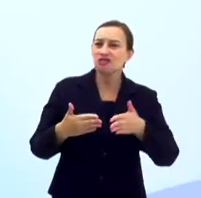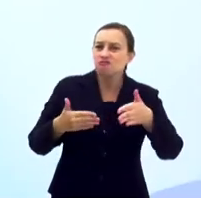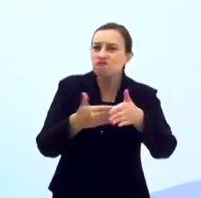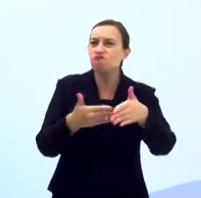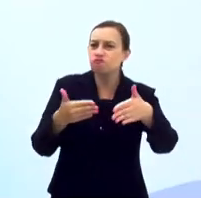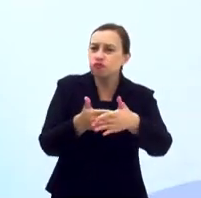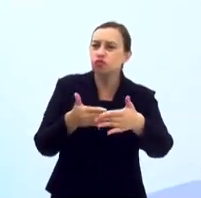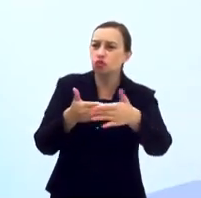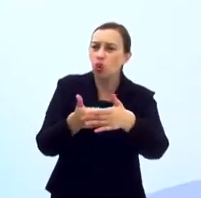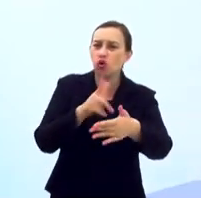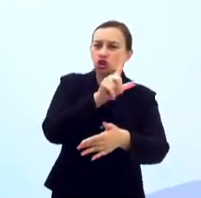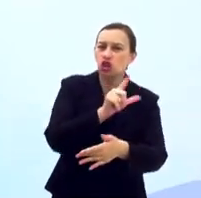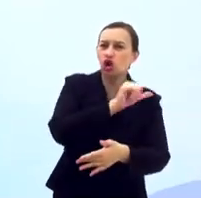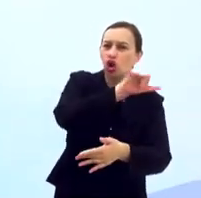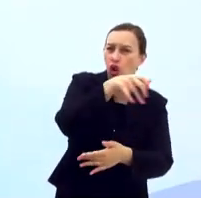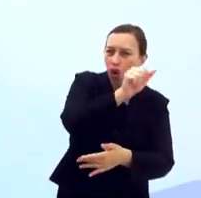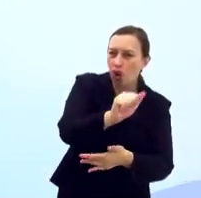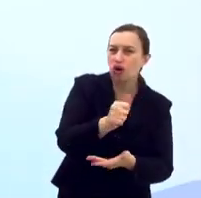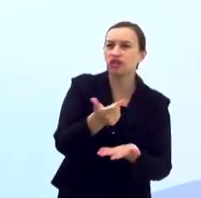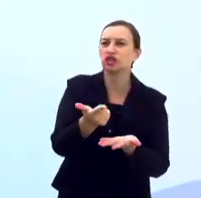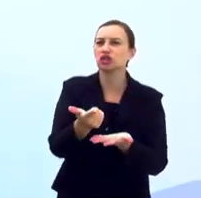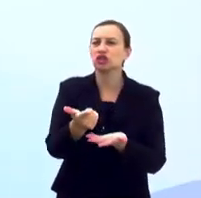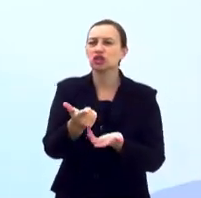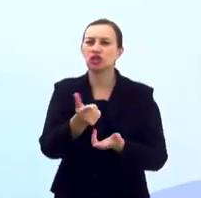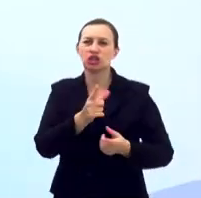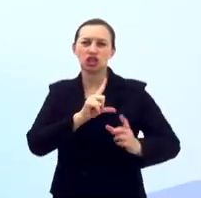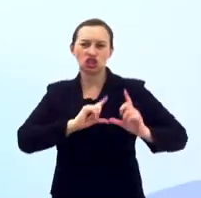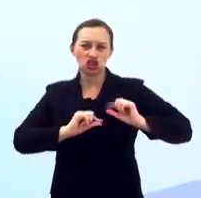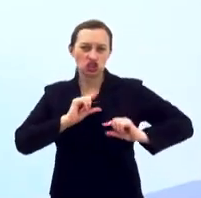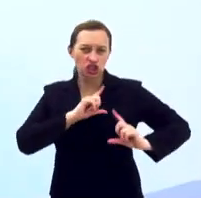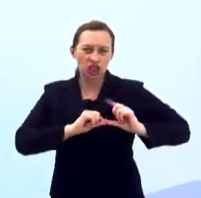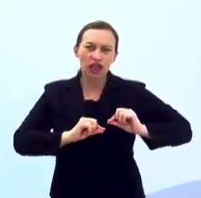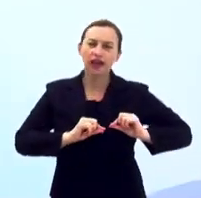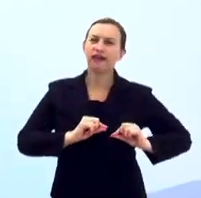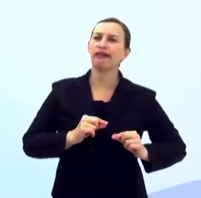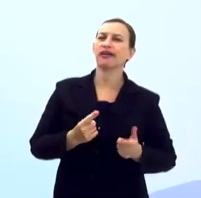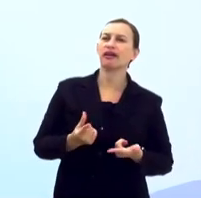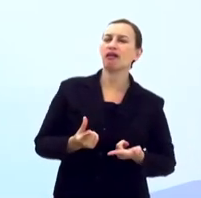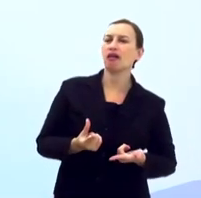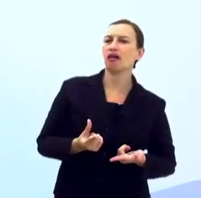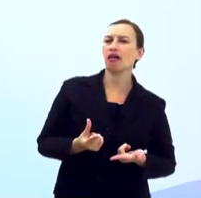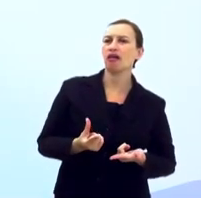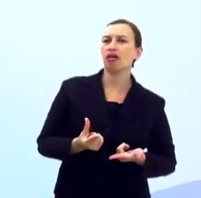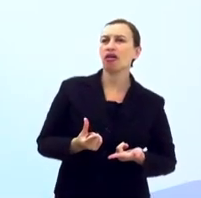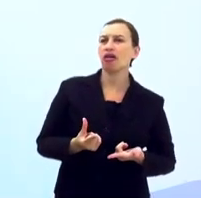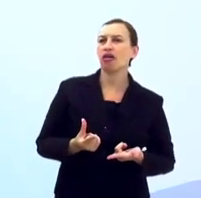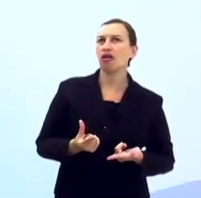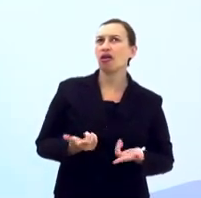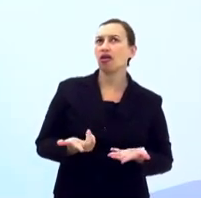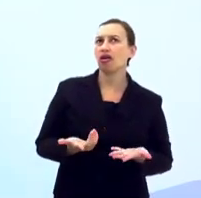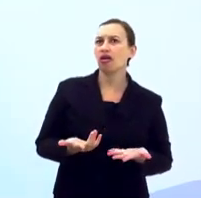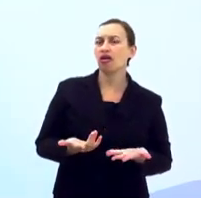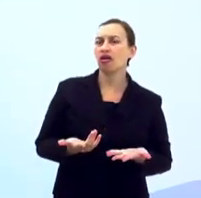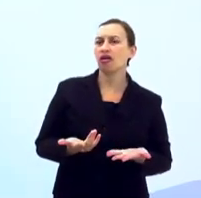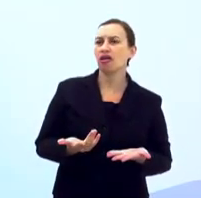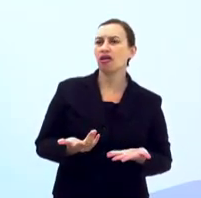essas restrições de loja, de colocar a